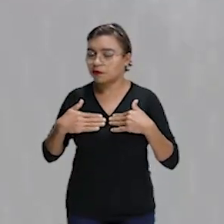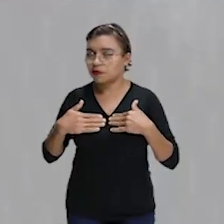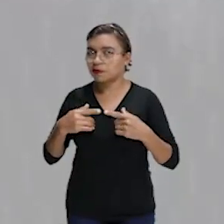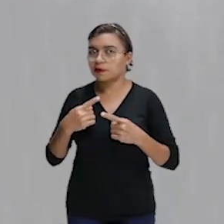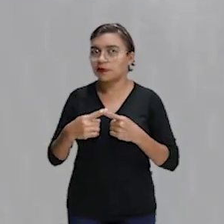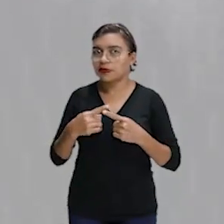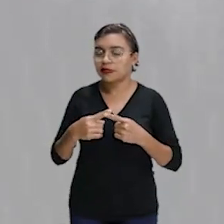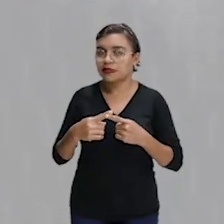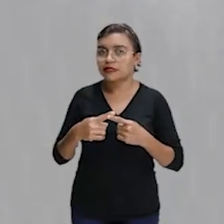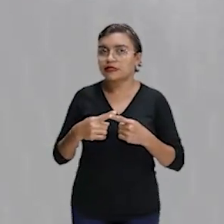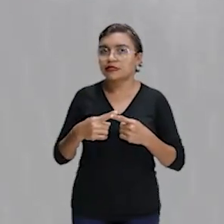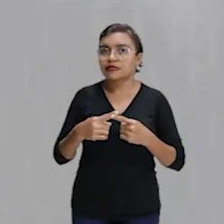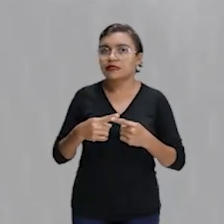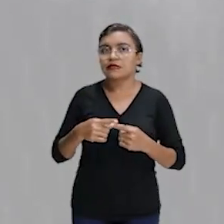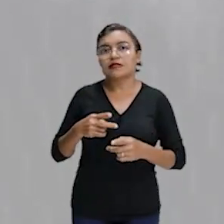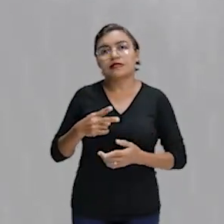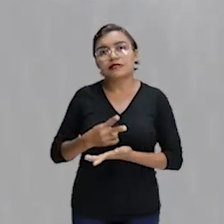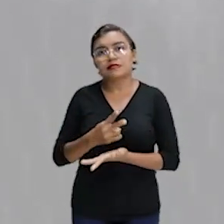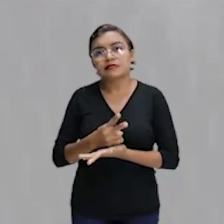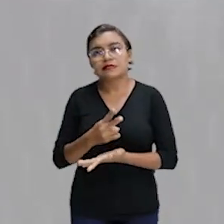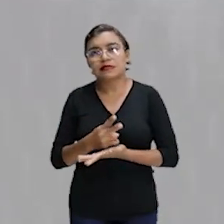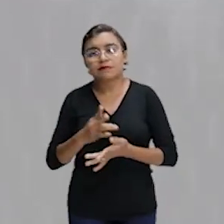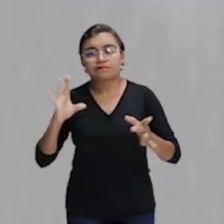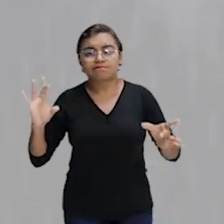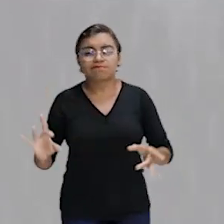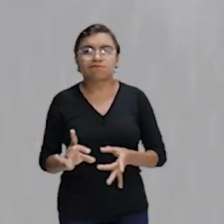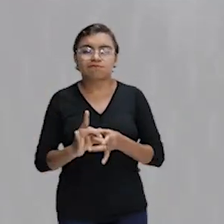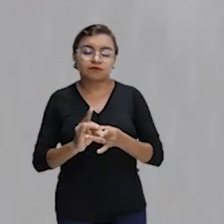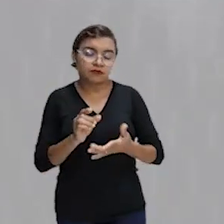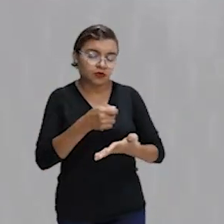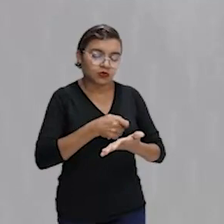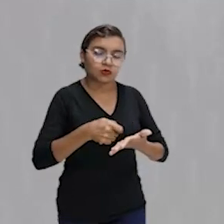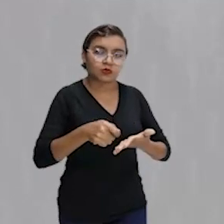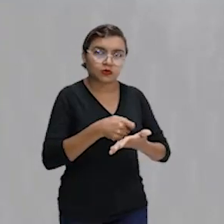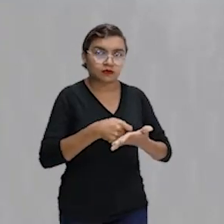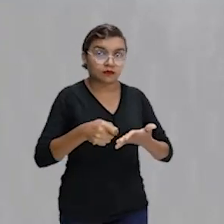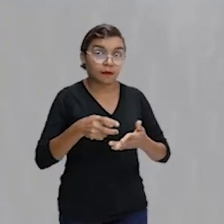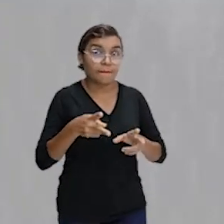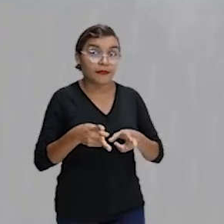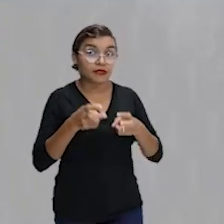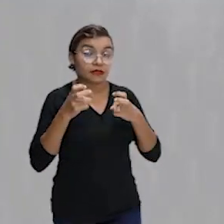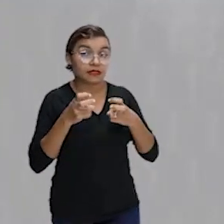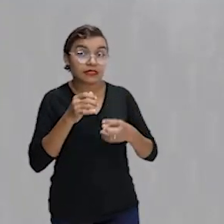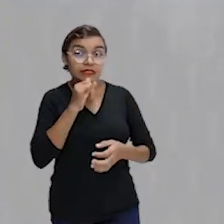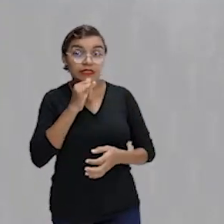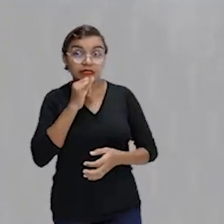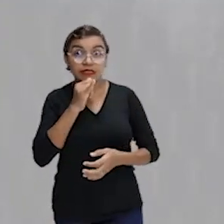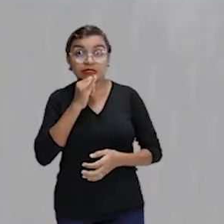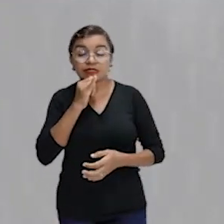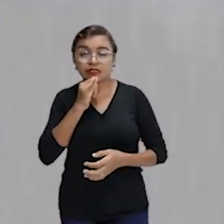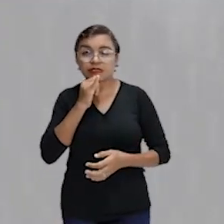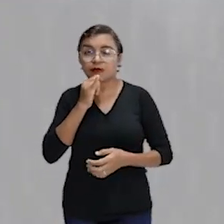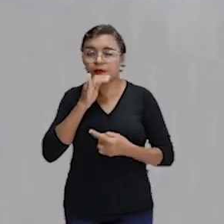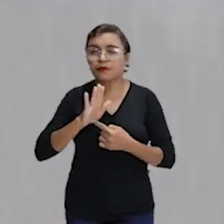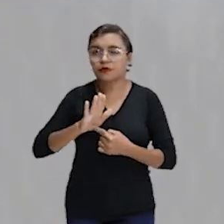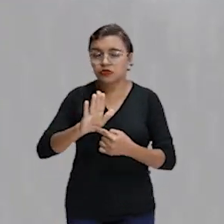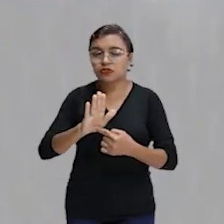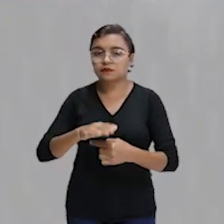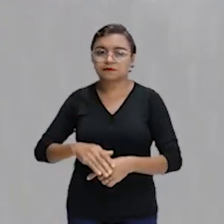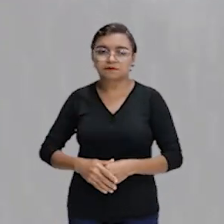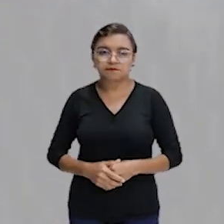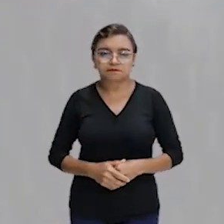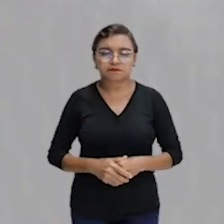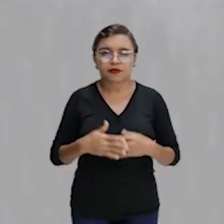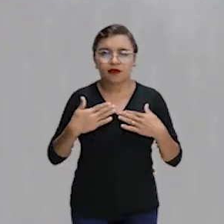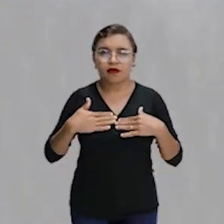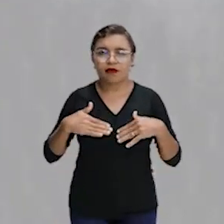tem sempre que associar essa escrita e você vai enxergar essa escrita aparecendo nos exemplos que nós vamos ver a seguir, tá? Então,